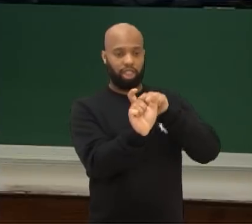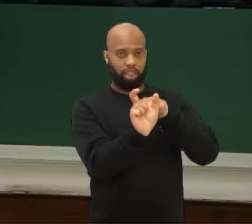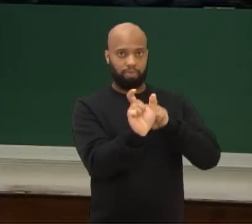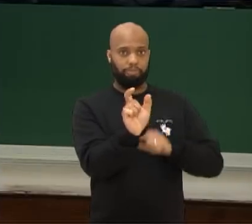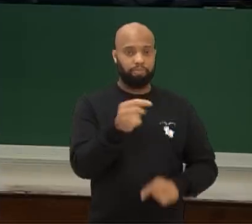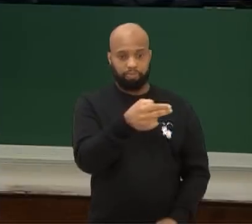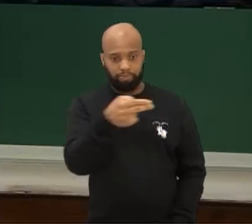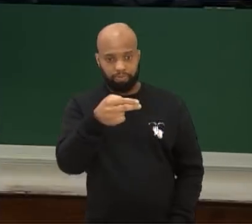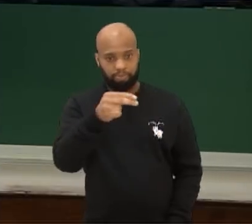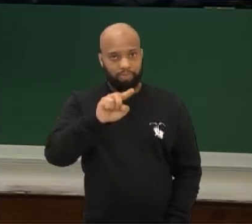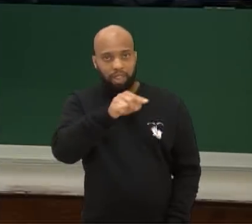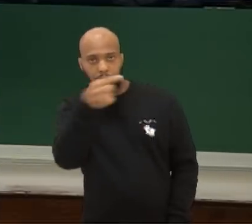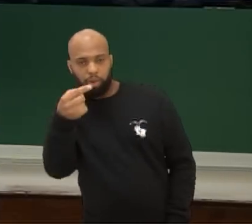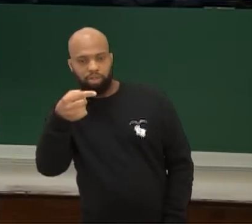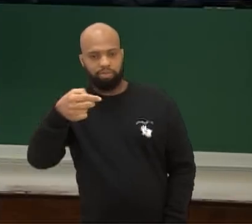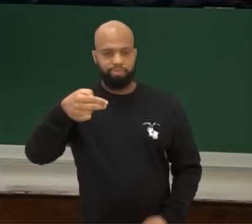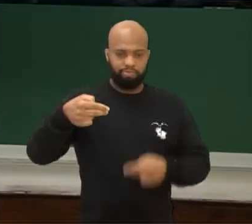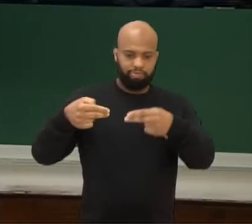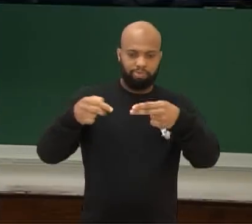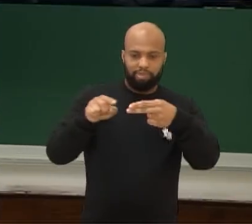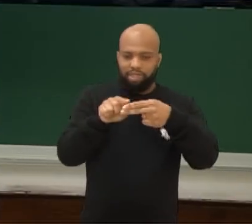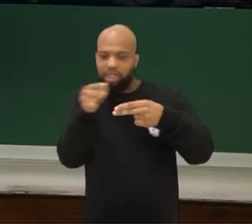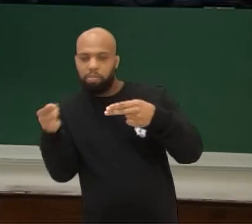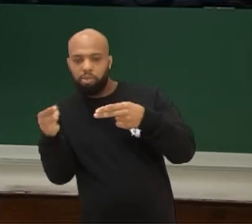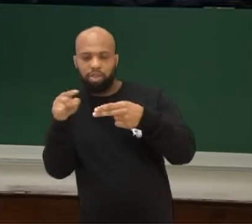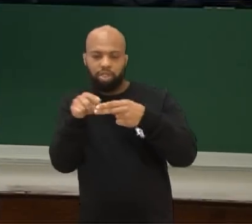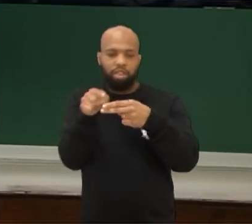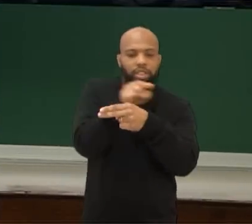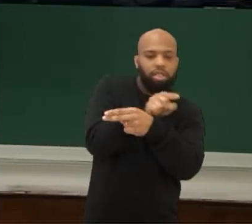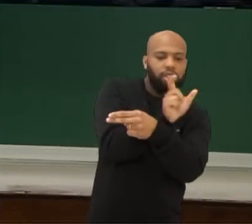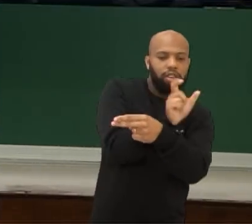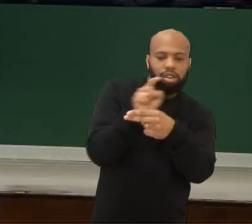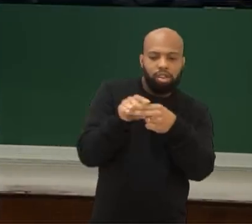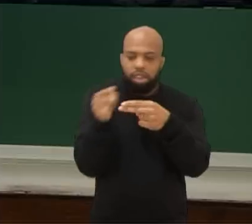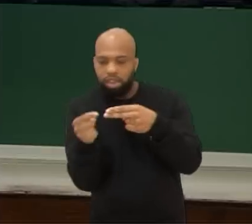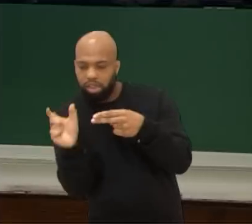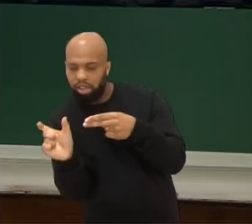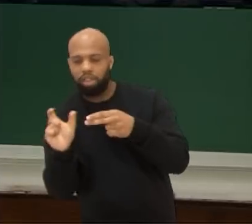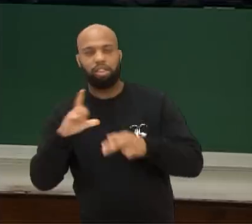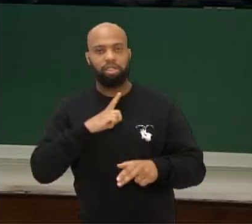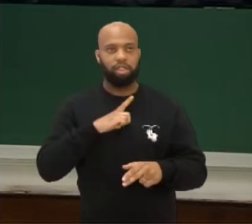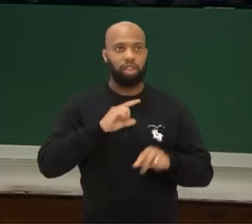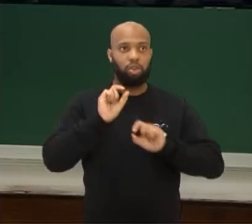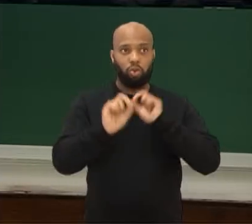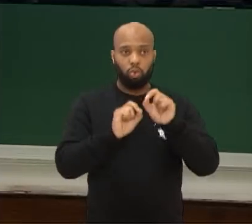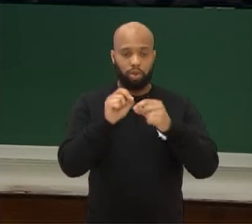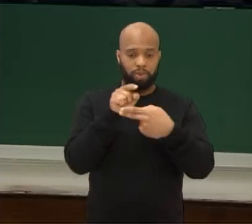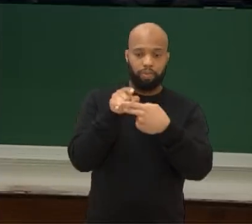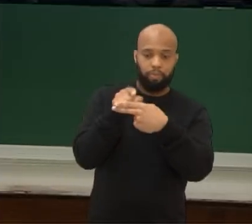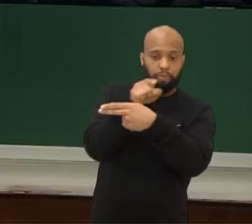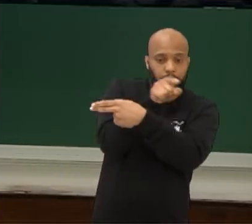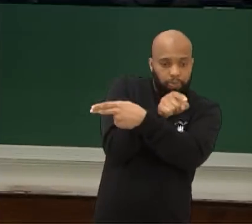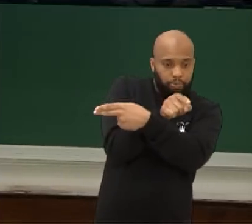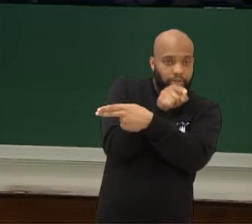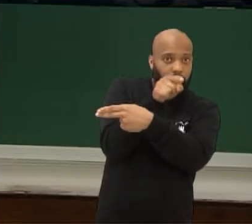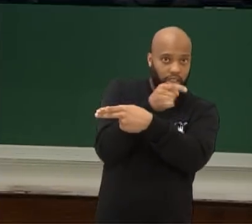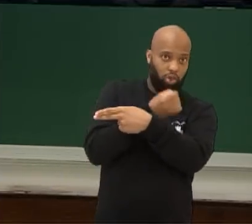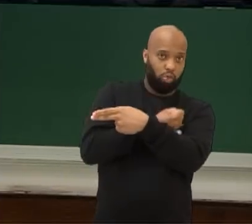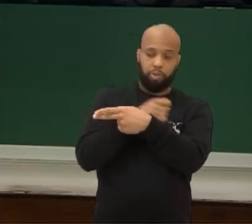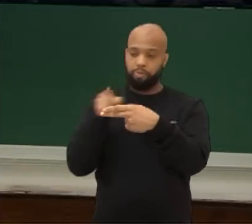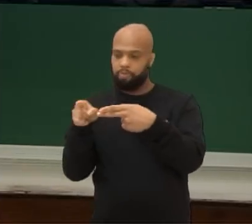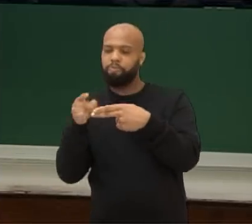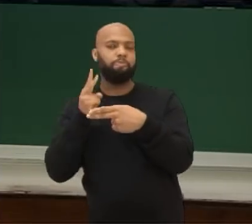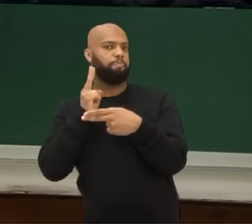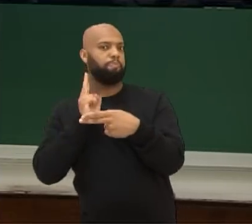igualdade. Para que esses termos sejam iguais, eu devo ter o mesmo valor numérico antes e depois,